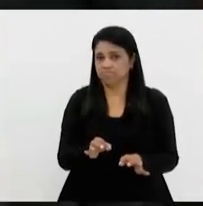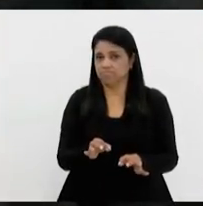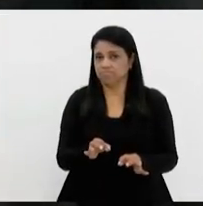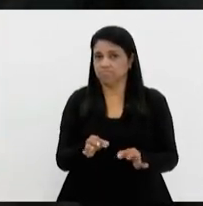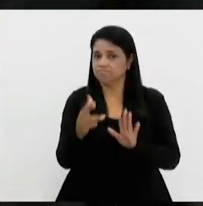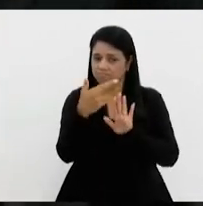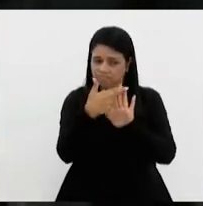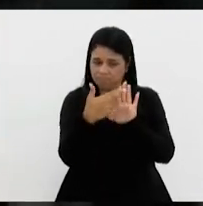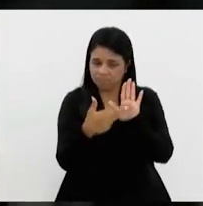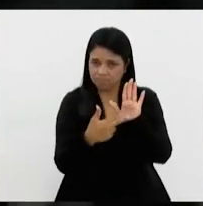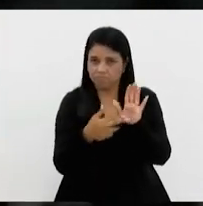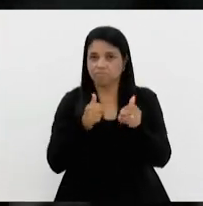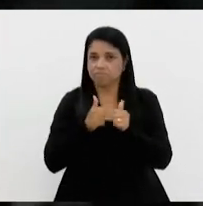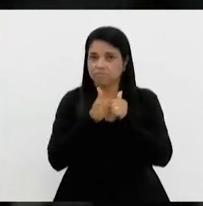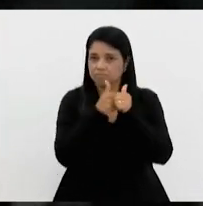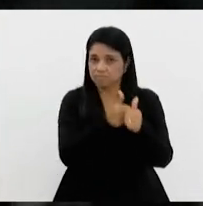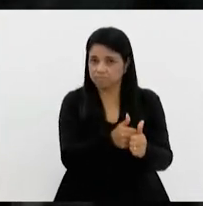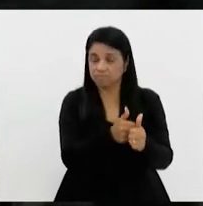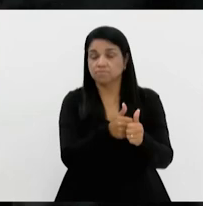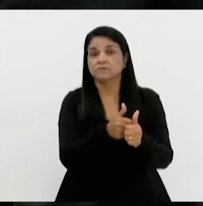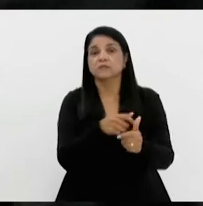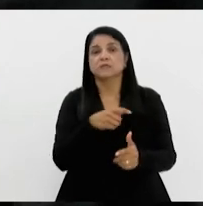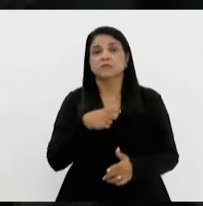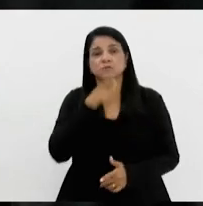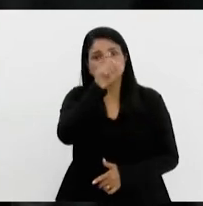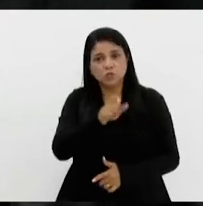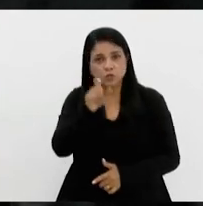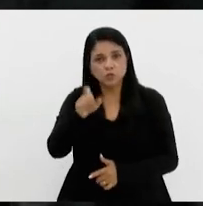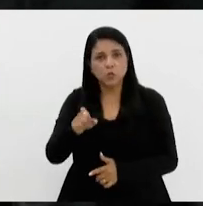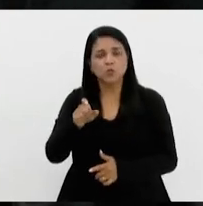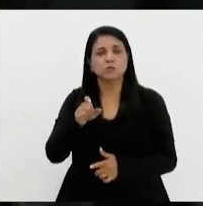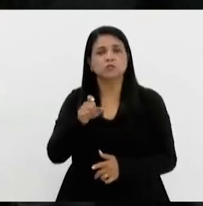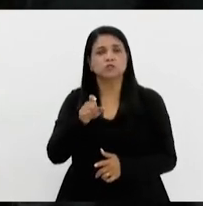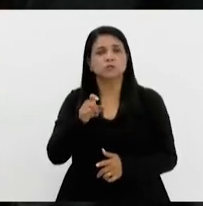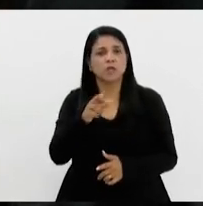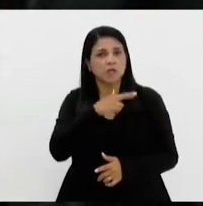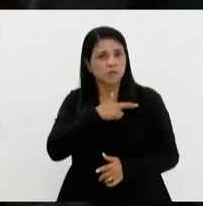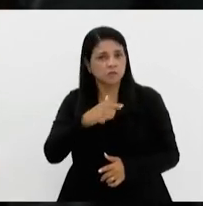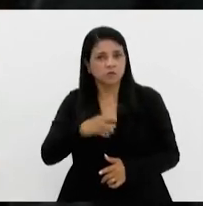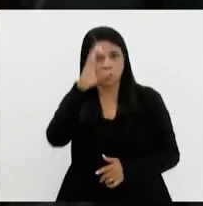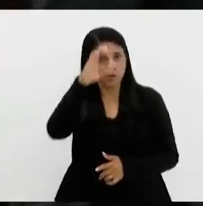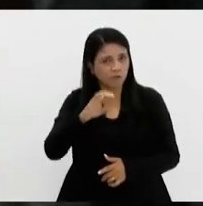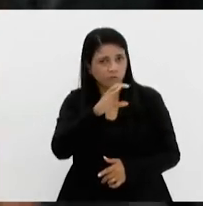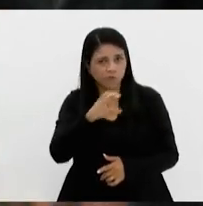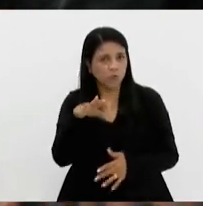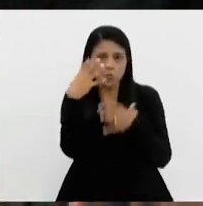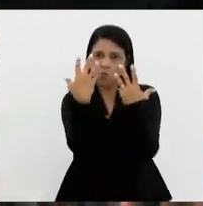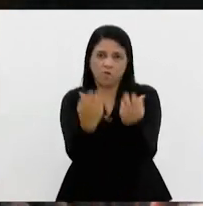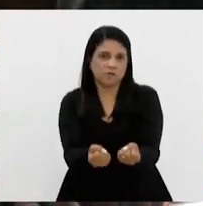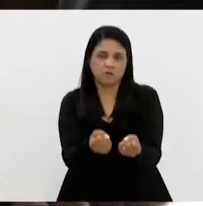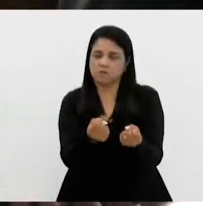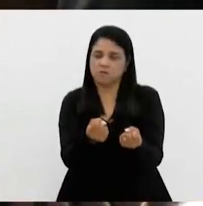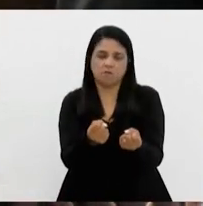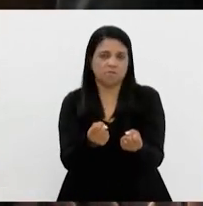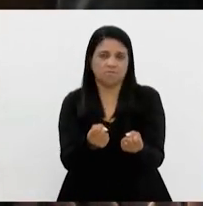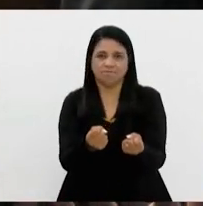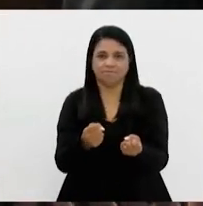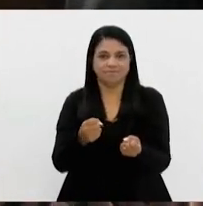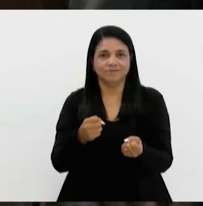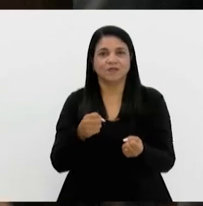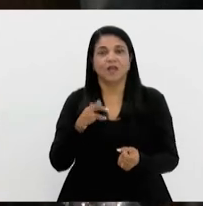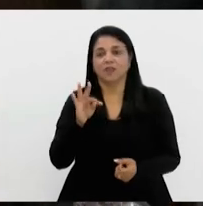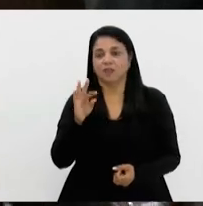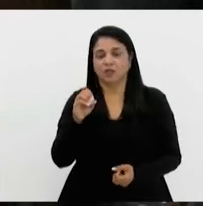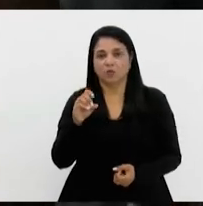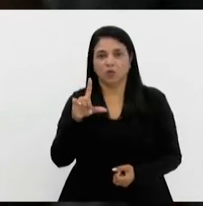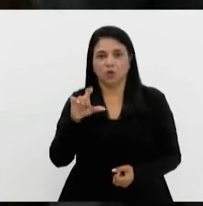que verdadeiramente se consideram católicos, eles jamais aderirão à teologia